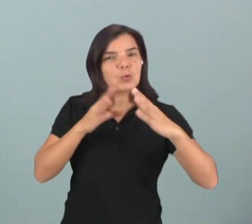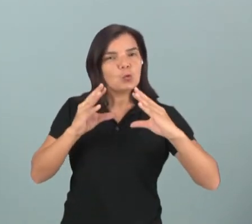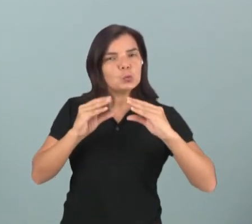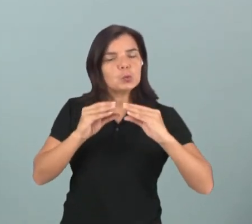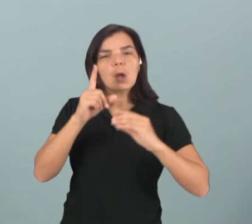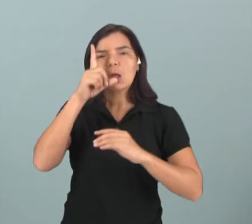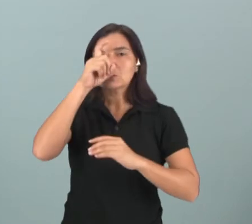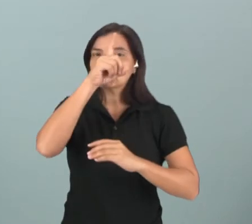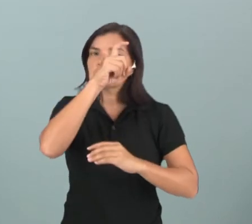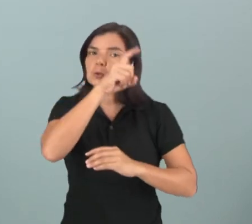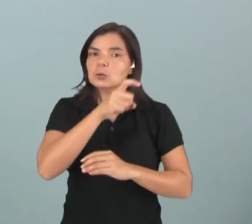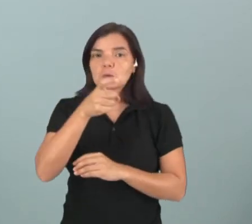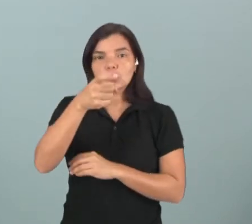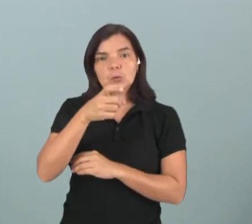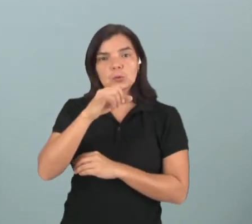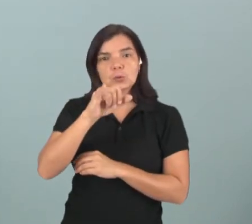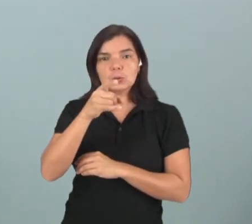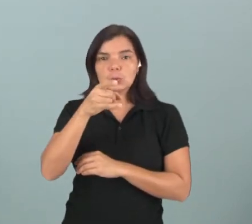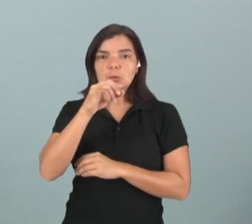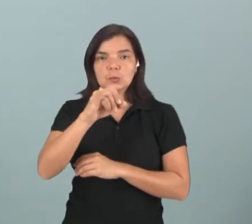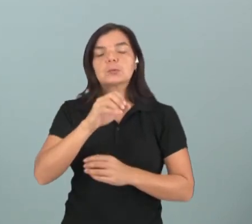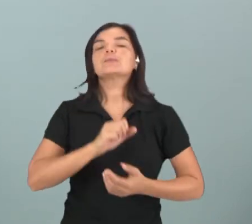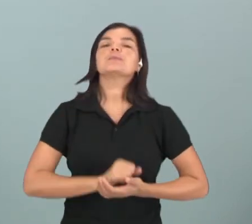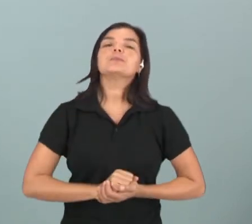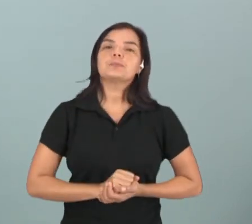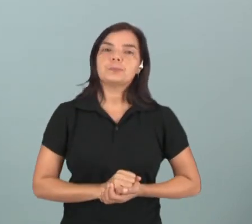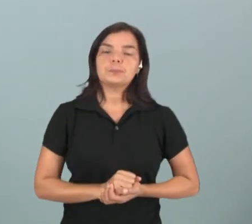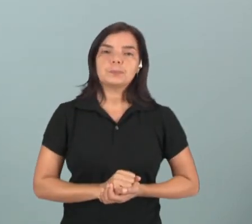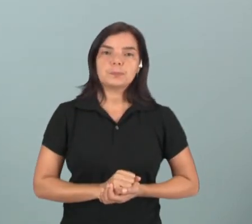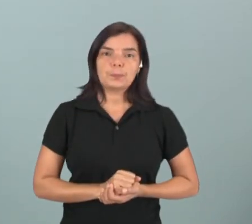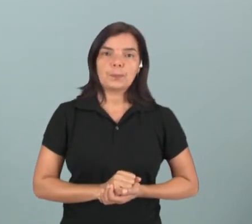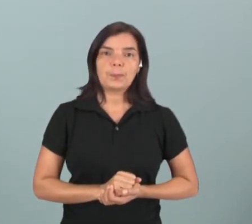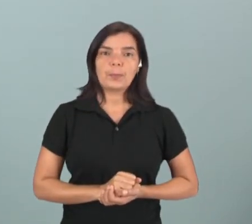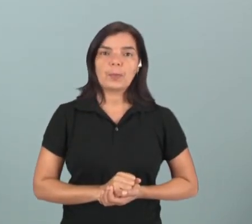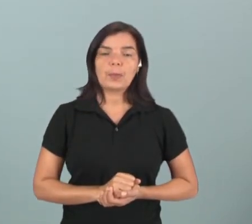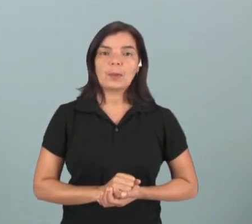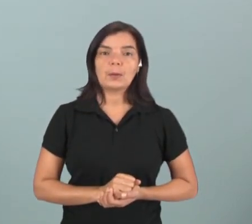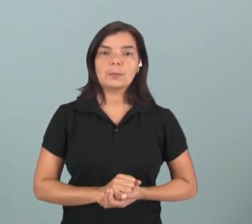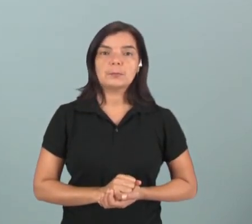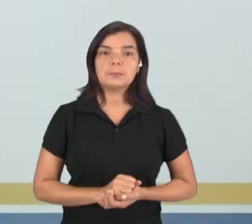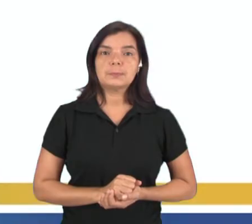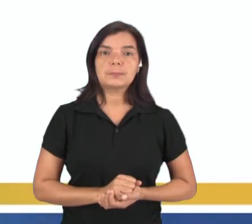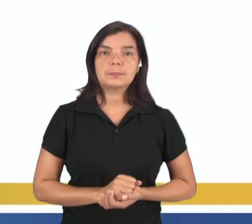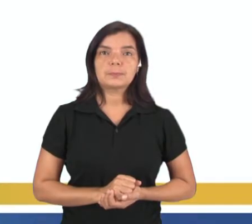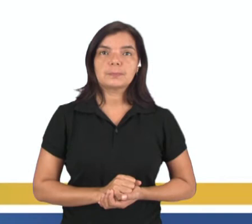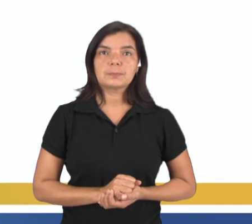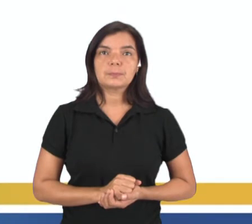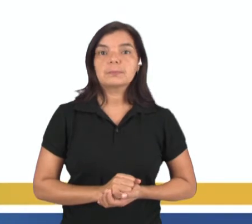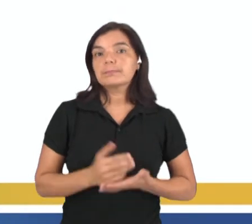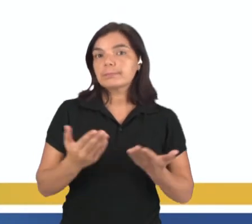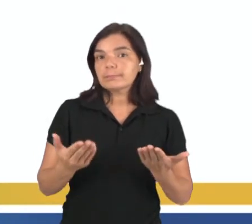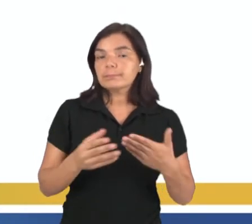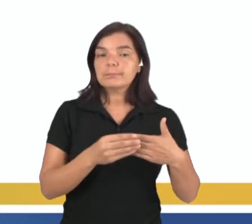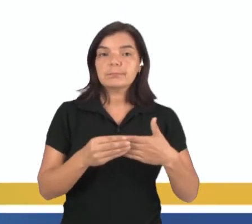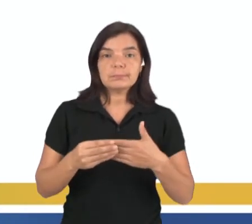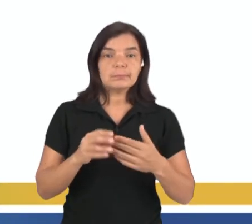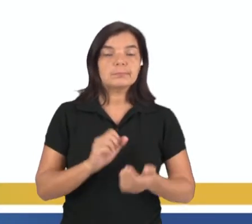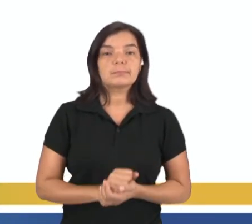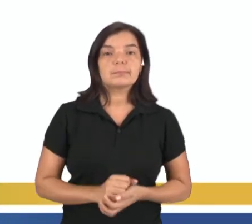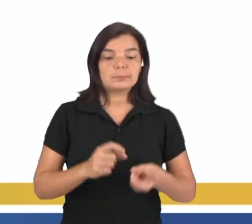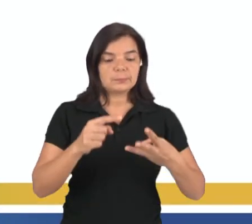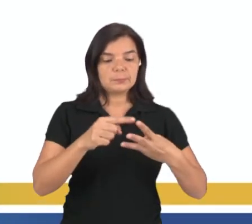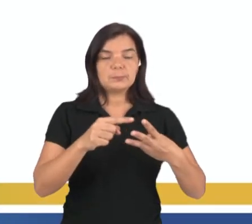e dificultando o ato de micção, o ato de urinar do homem, tá? E eu trouxe para vocês